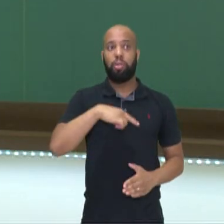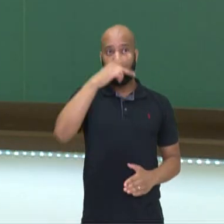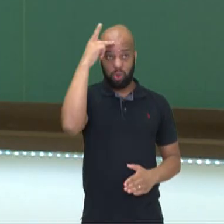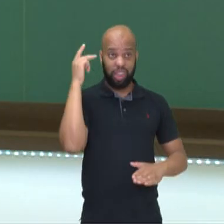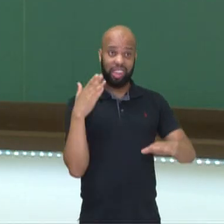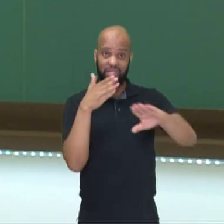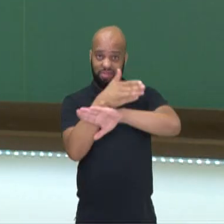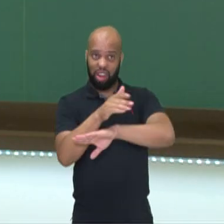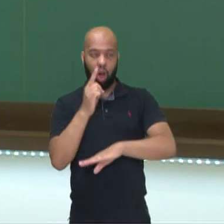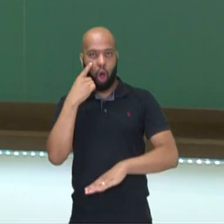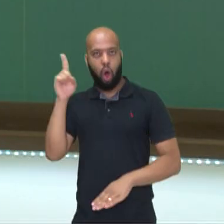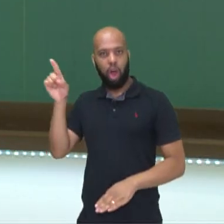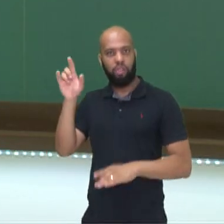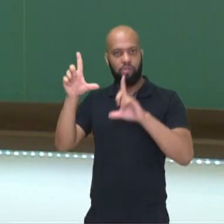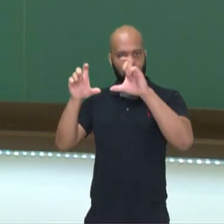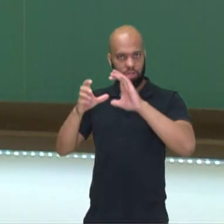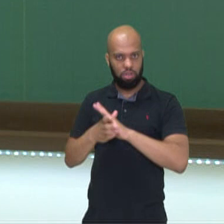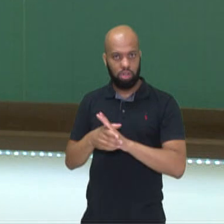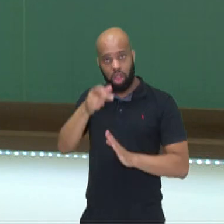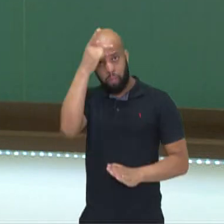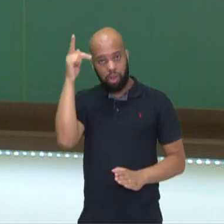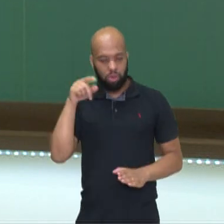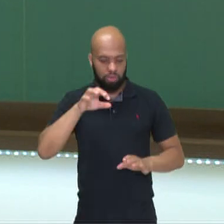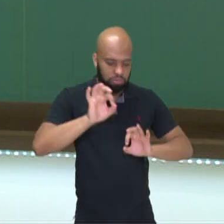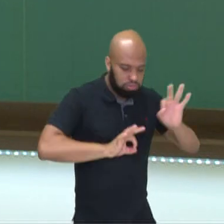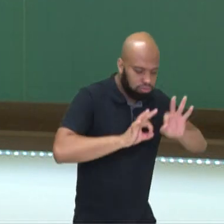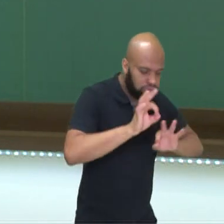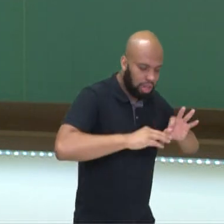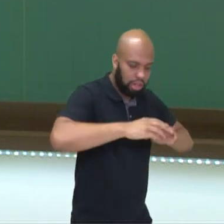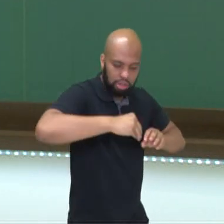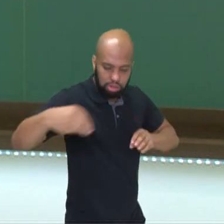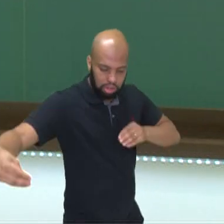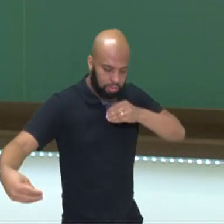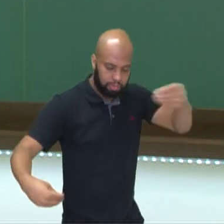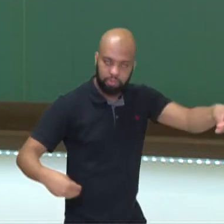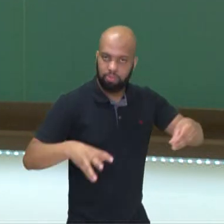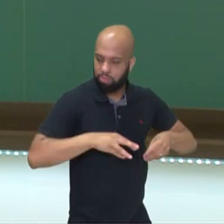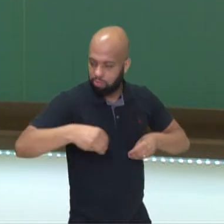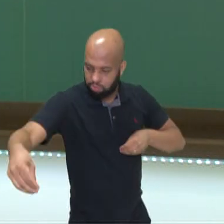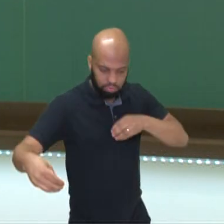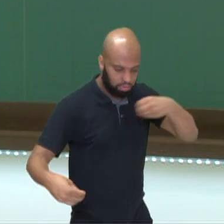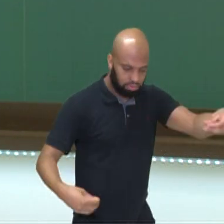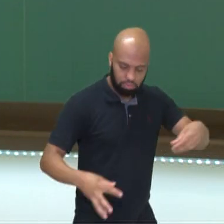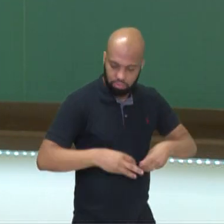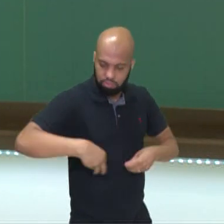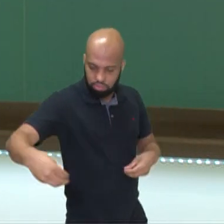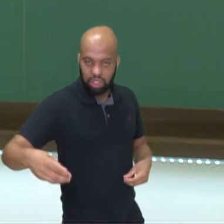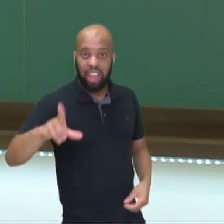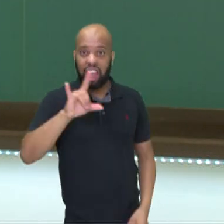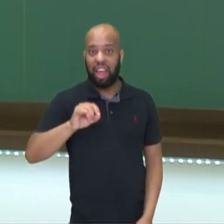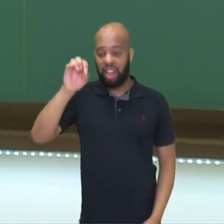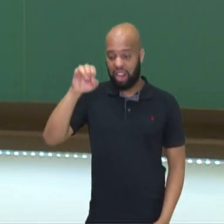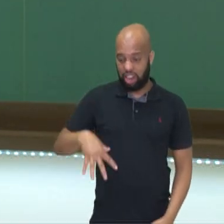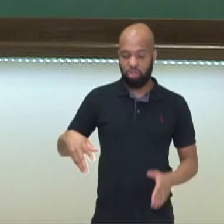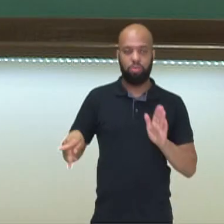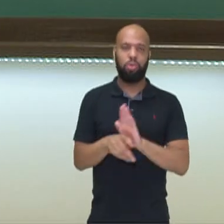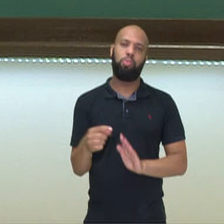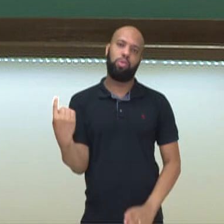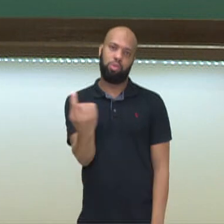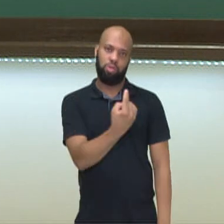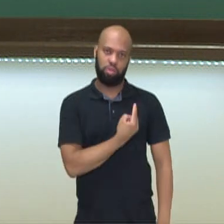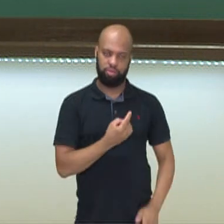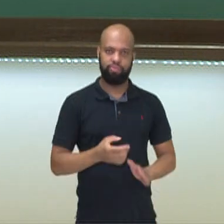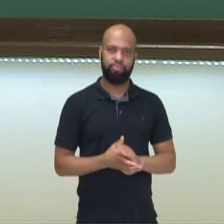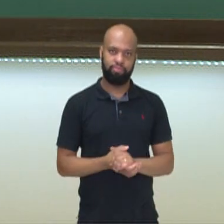lixão, separam esse lixo, tá? Que nós descartamos. Por